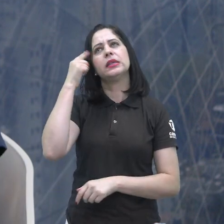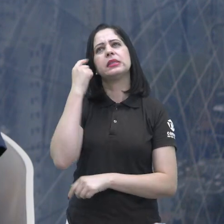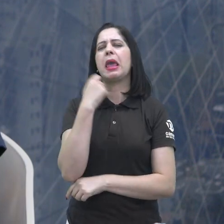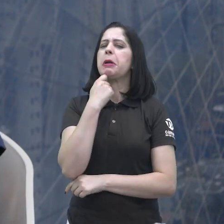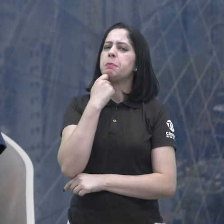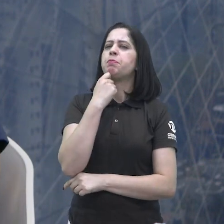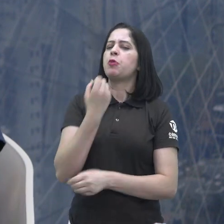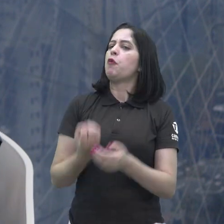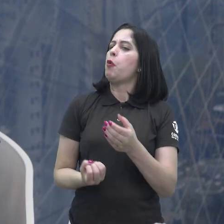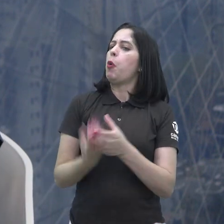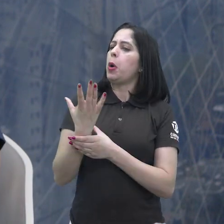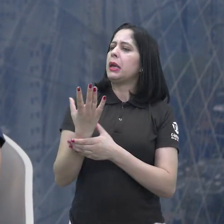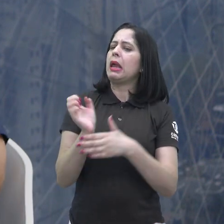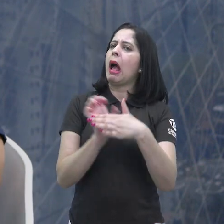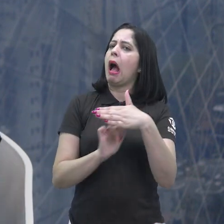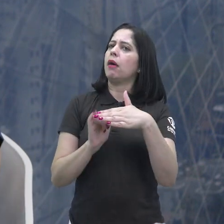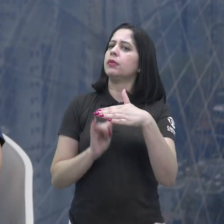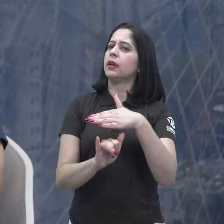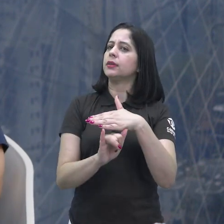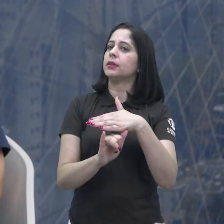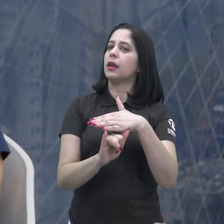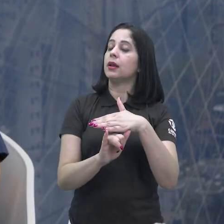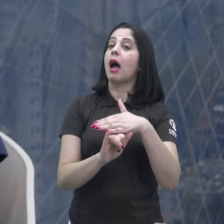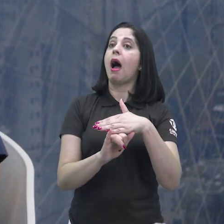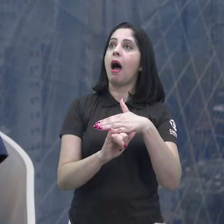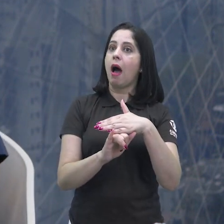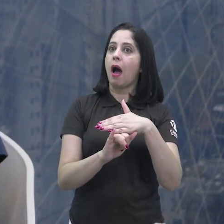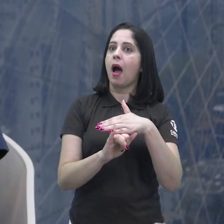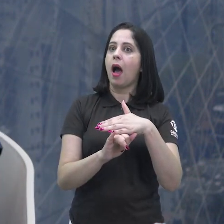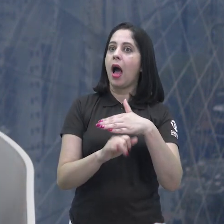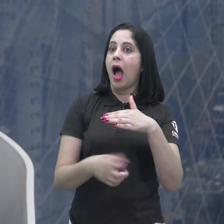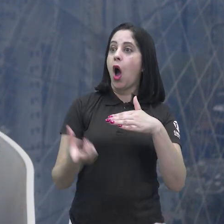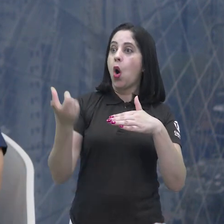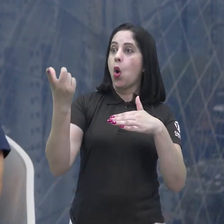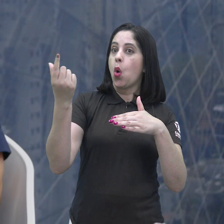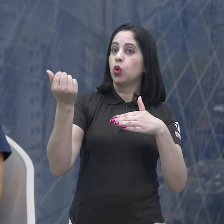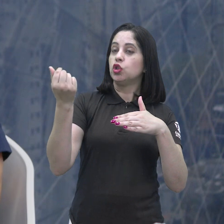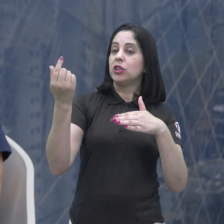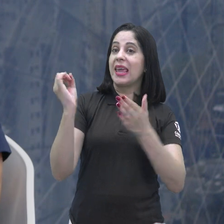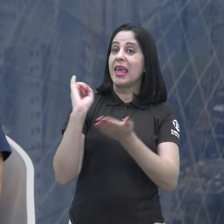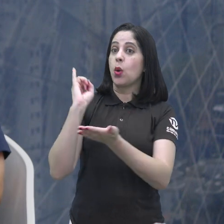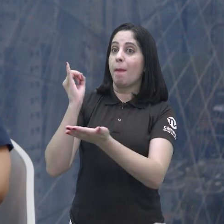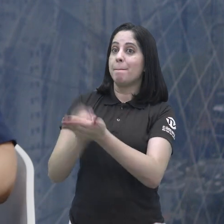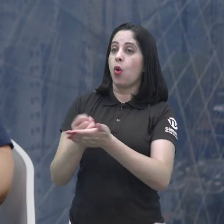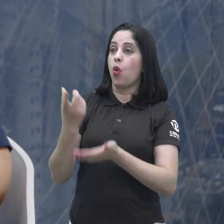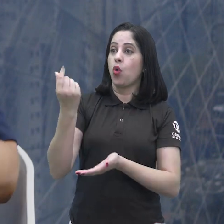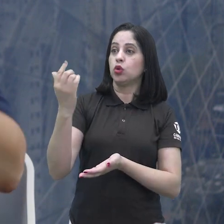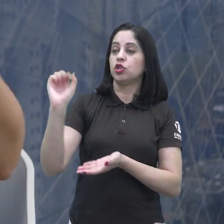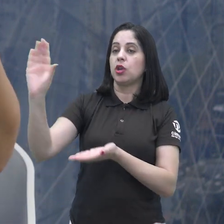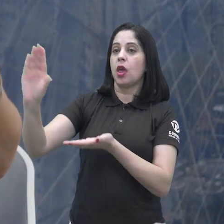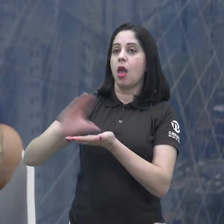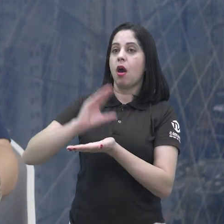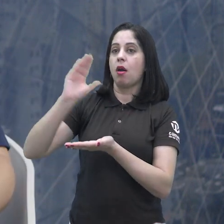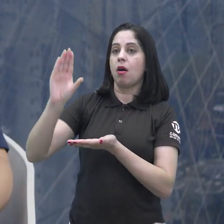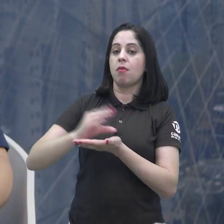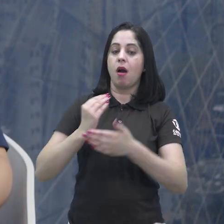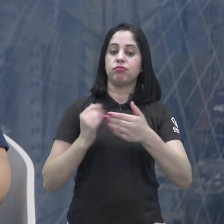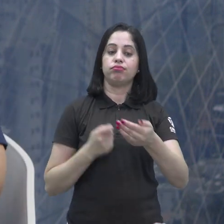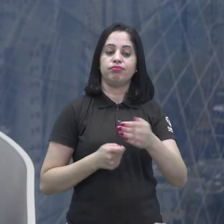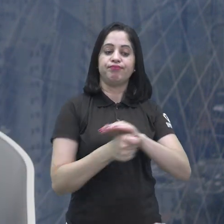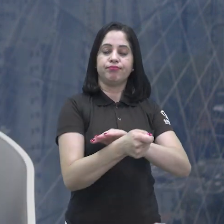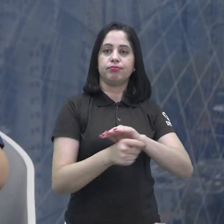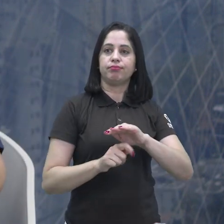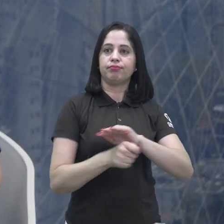essa empresa, eu consigo, via incentivos fiscais, conseguir a captação. Ou seja, eu tenho uma nova